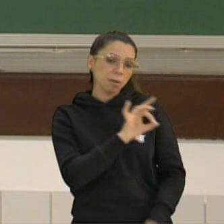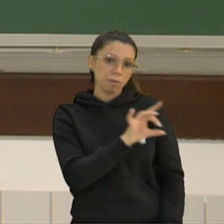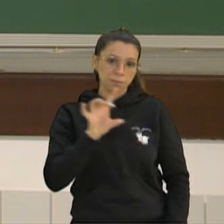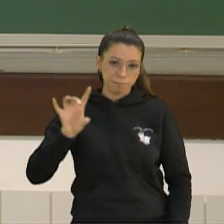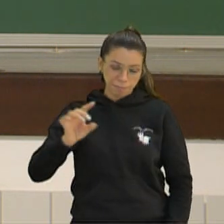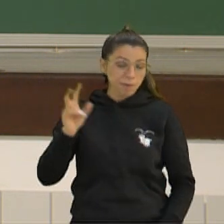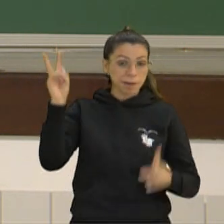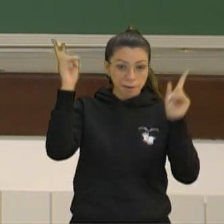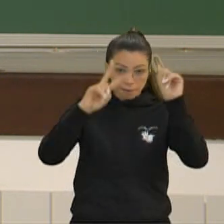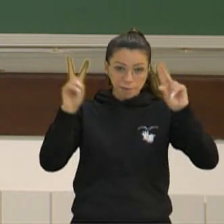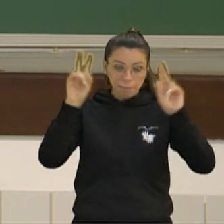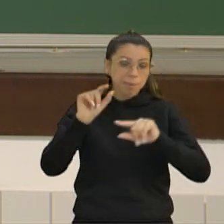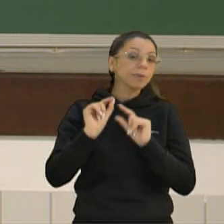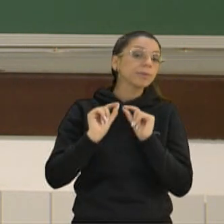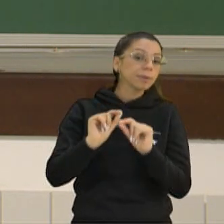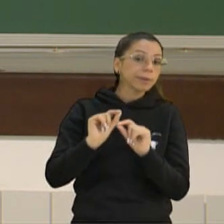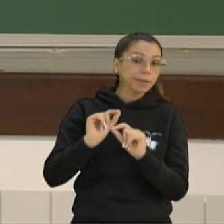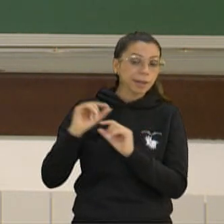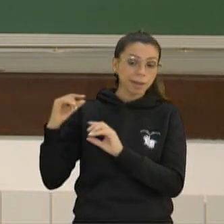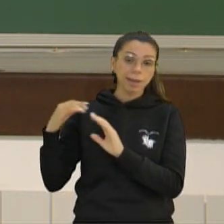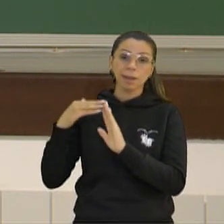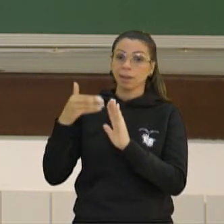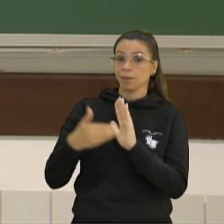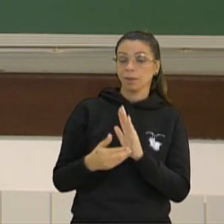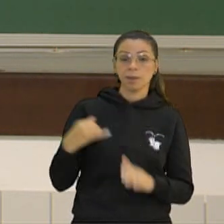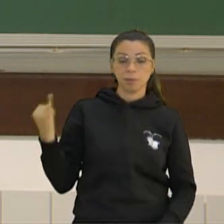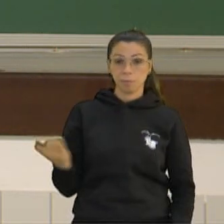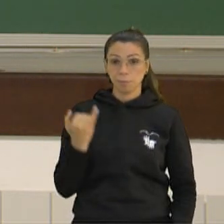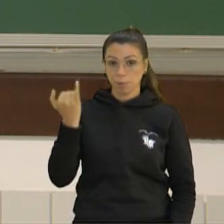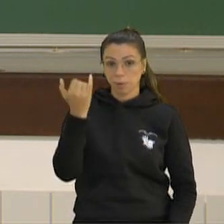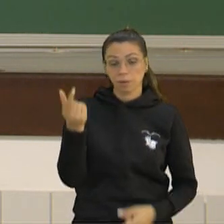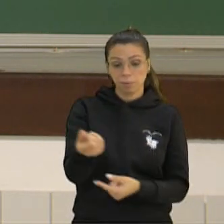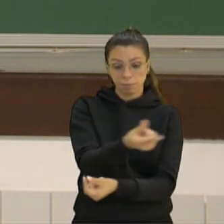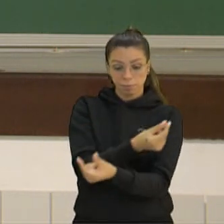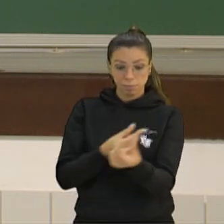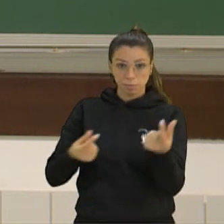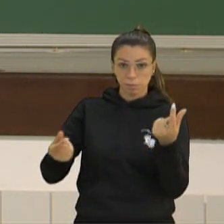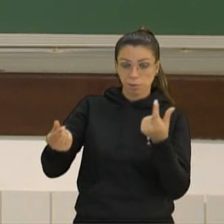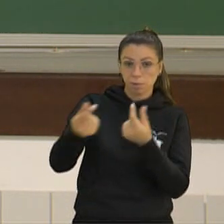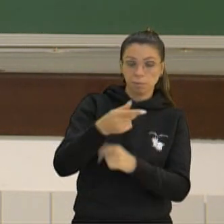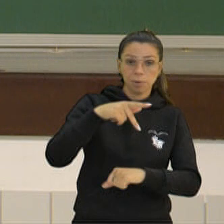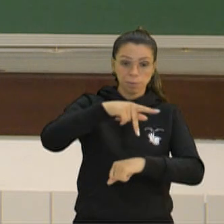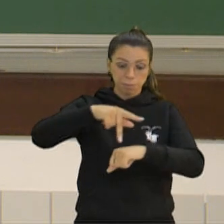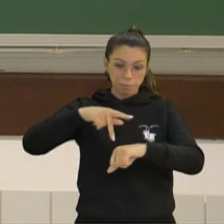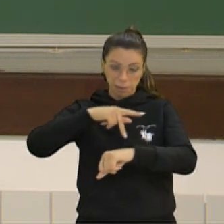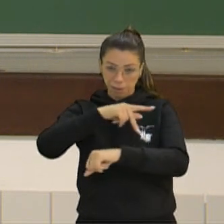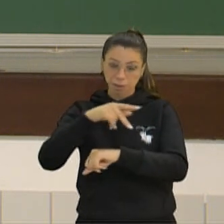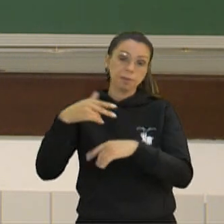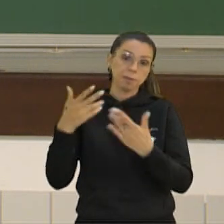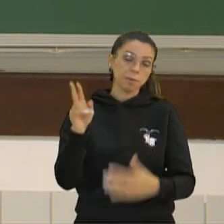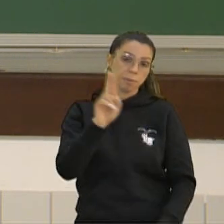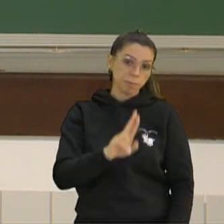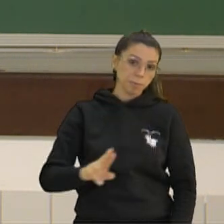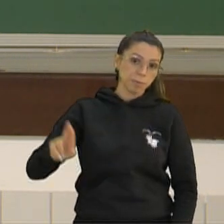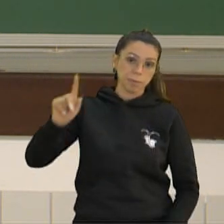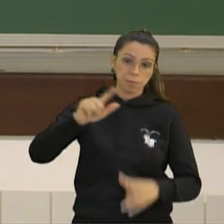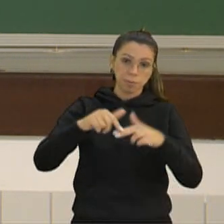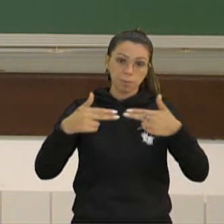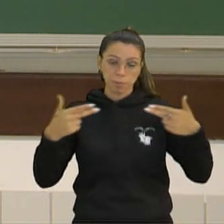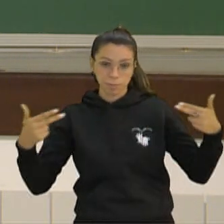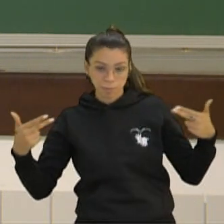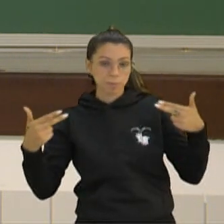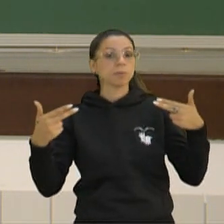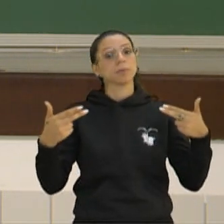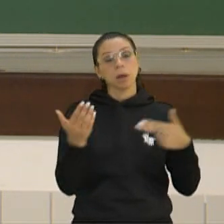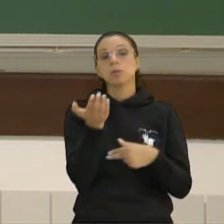delas. Lembrando que todas são muito importantes para a economia do nosso país, né? São dali que nós utilizamos os produtos do qual